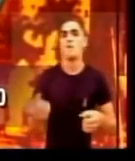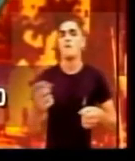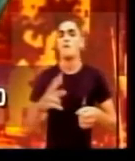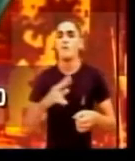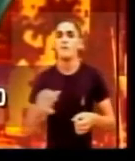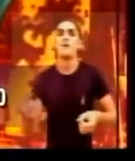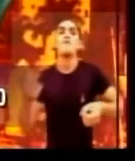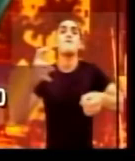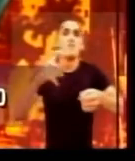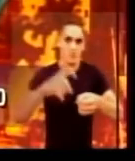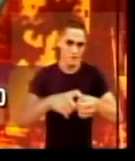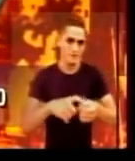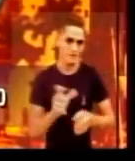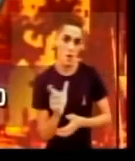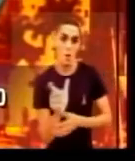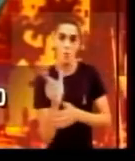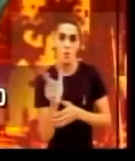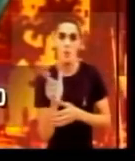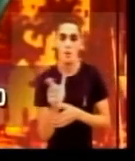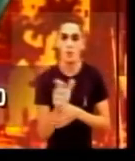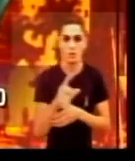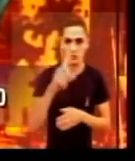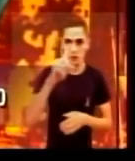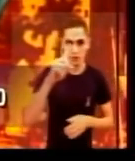o passe gratuito para o idoso.